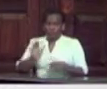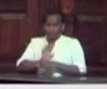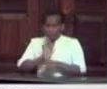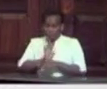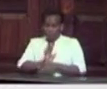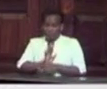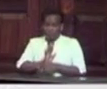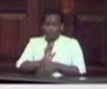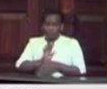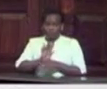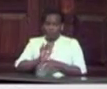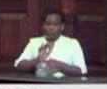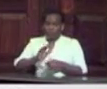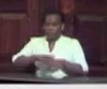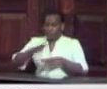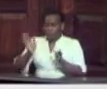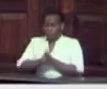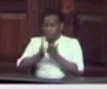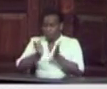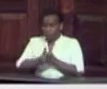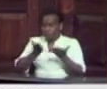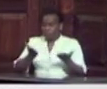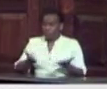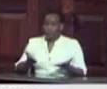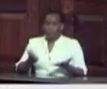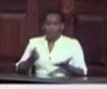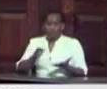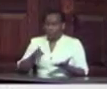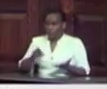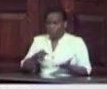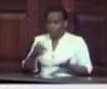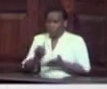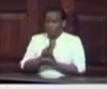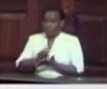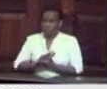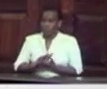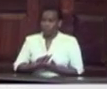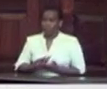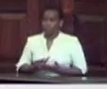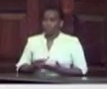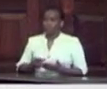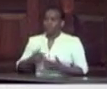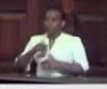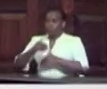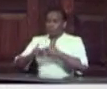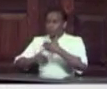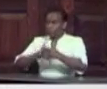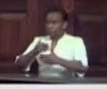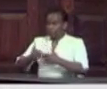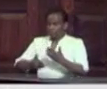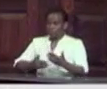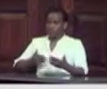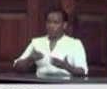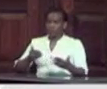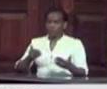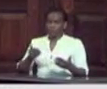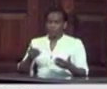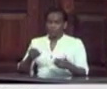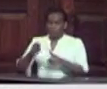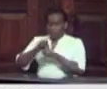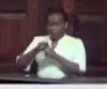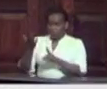abrigar aos mais carentes. Isso foi um equívoco. Na medida em que, no